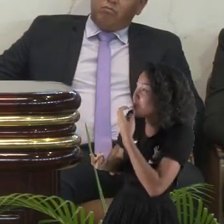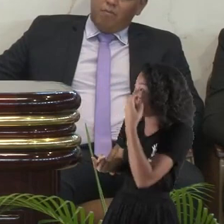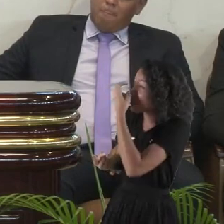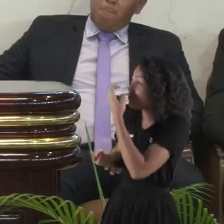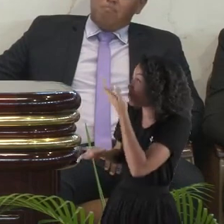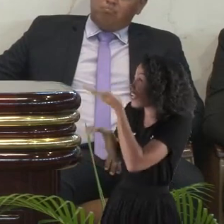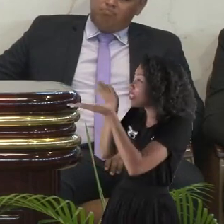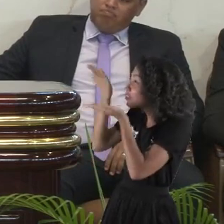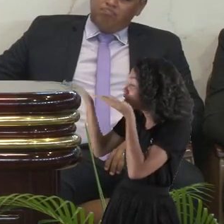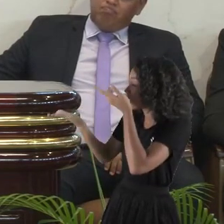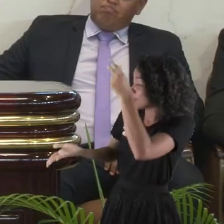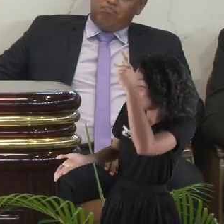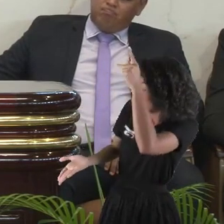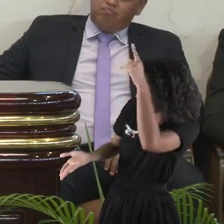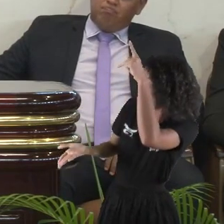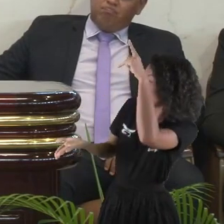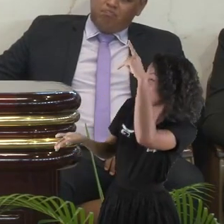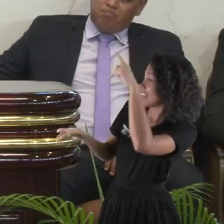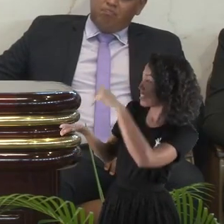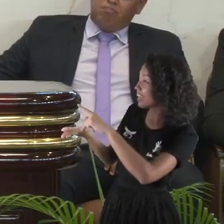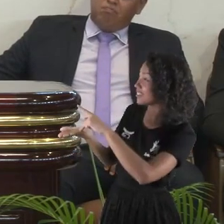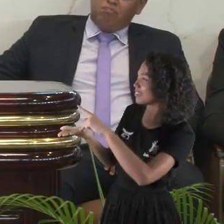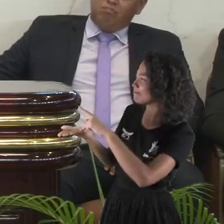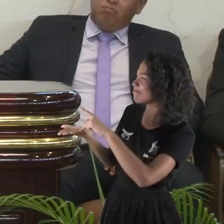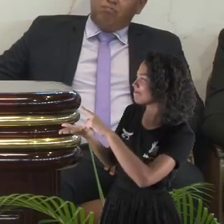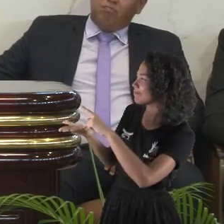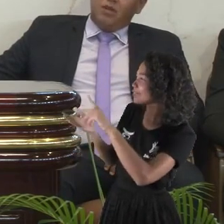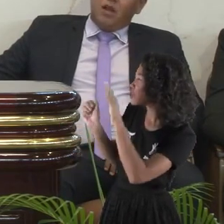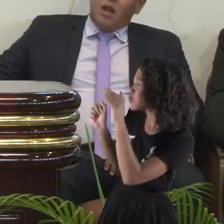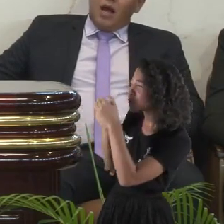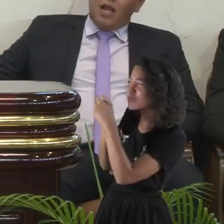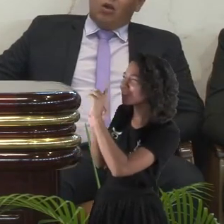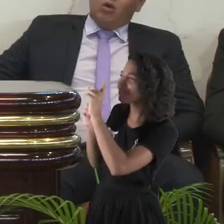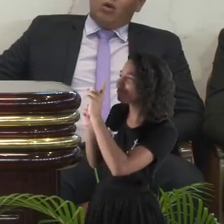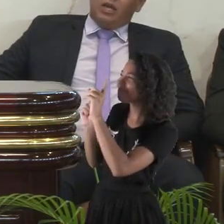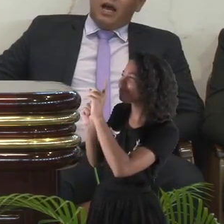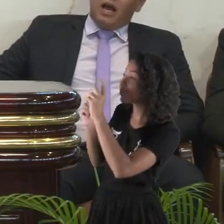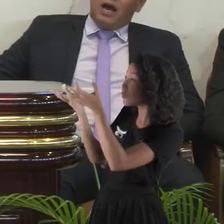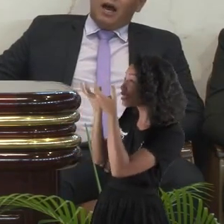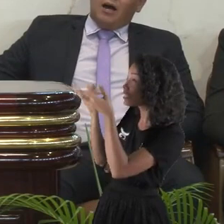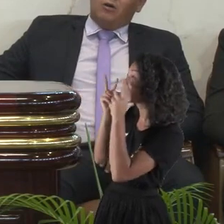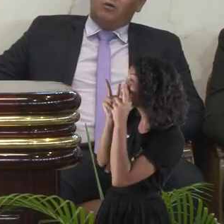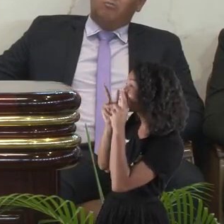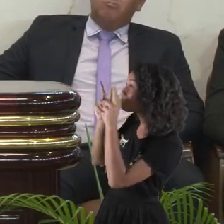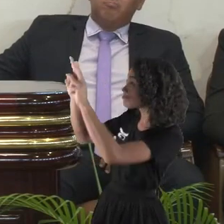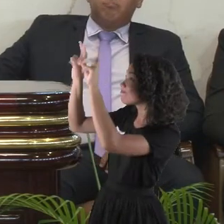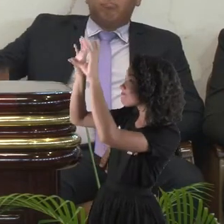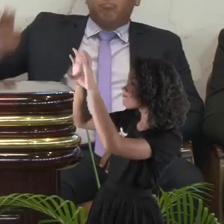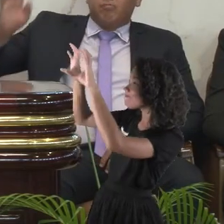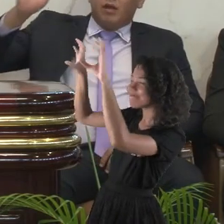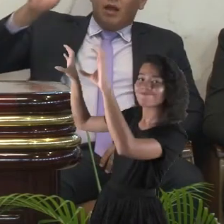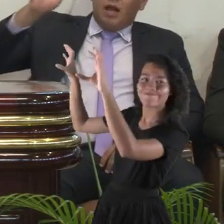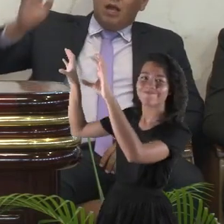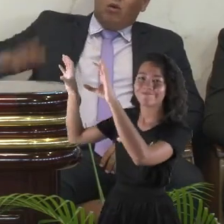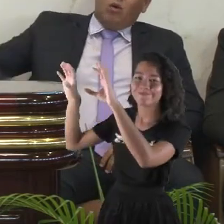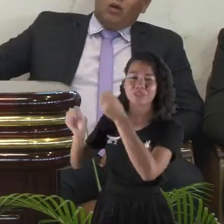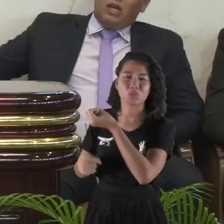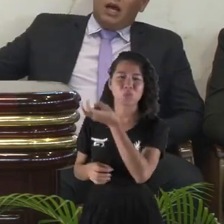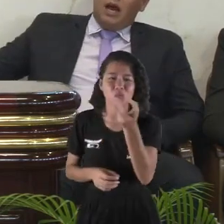não esconda de mim a tua beleza eterna. Quantos vieram adorar ao Senhor pelo que Ele